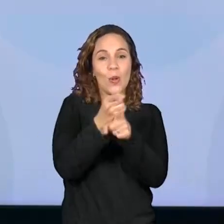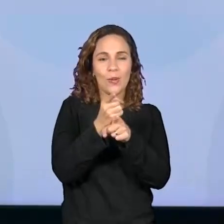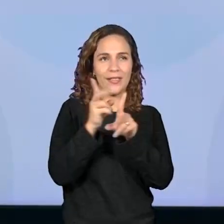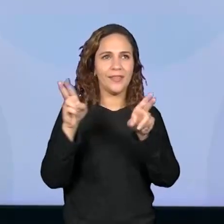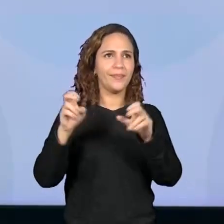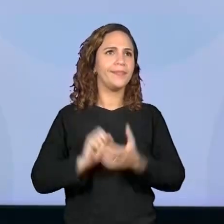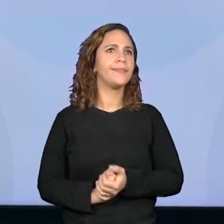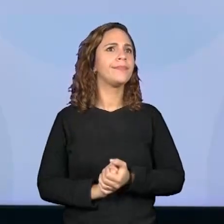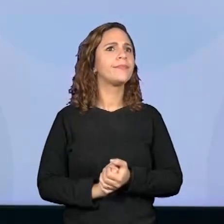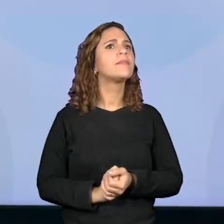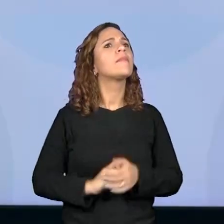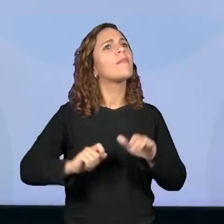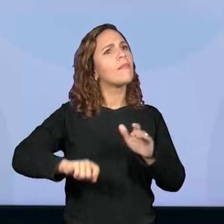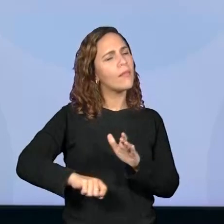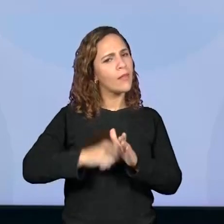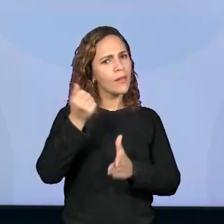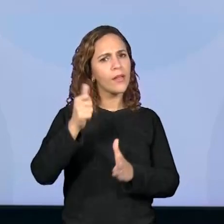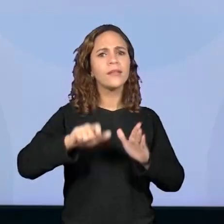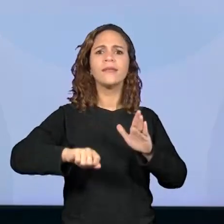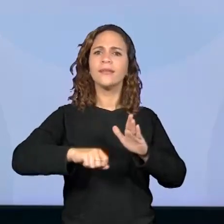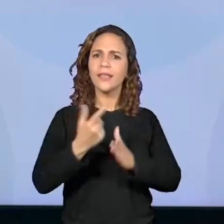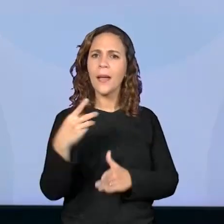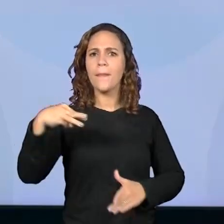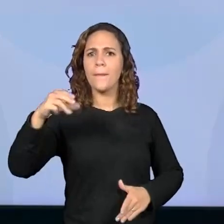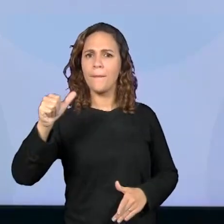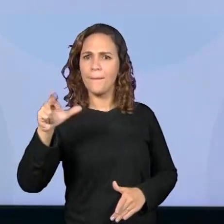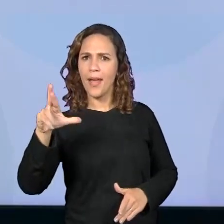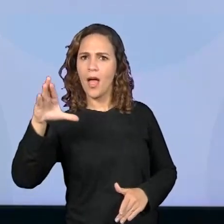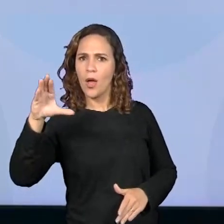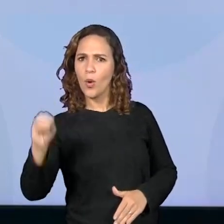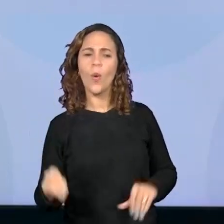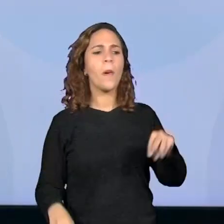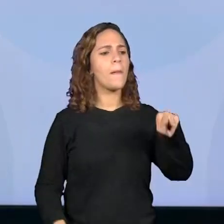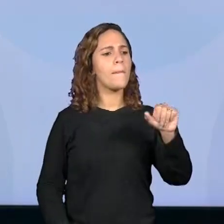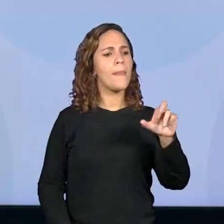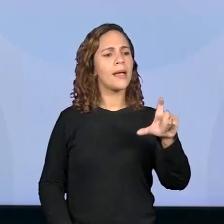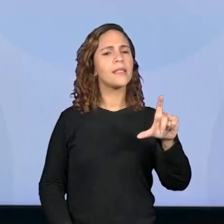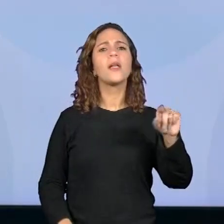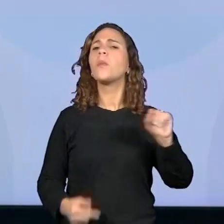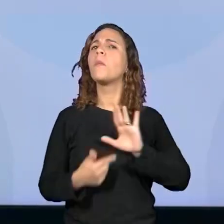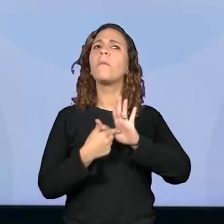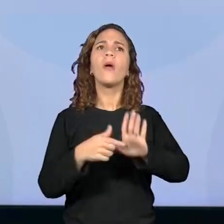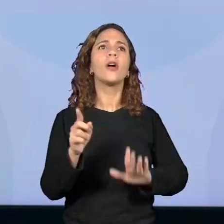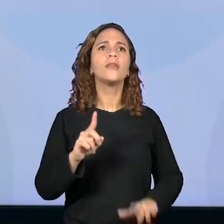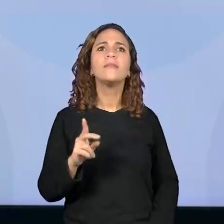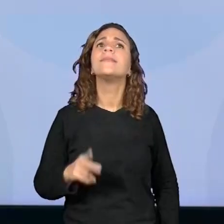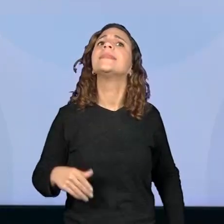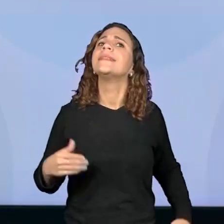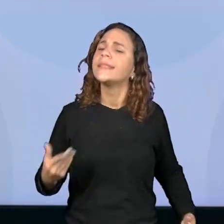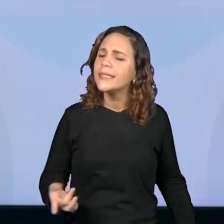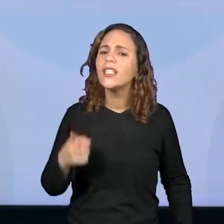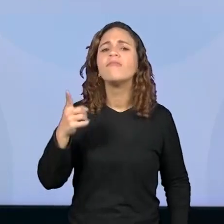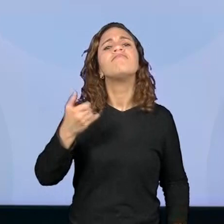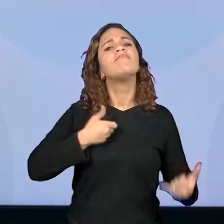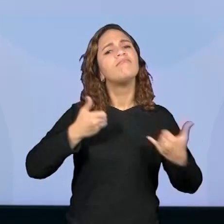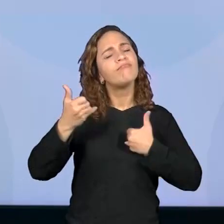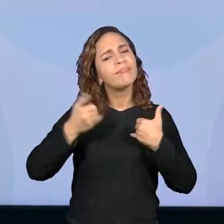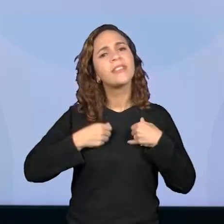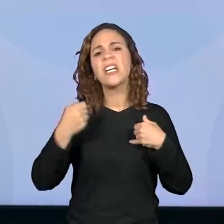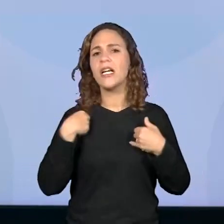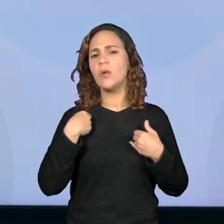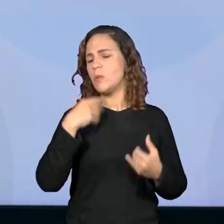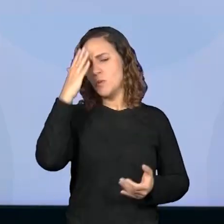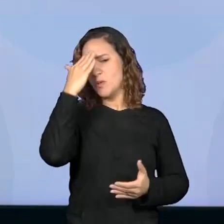Segunda vez que marco encontro com Marcelo e ele não aparece. Sim, você sempre falou para eu não confiar